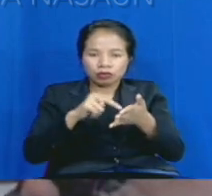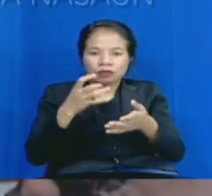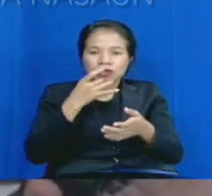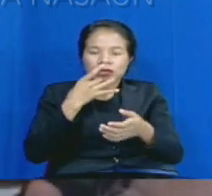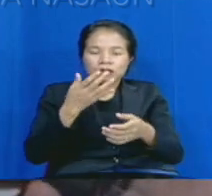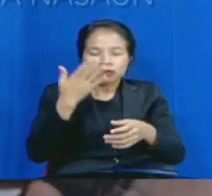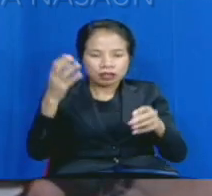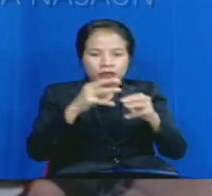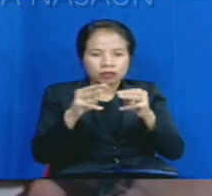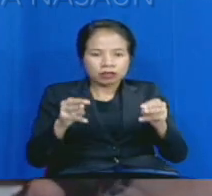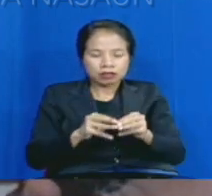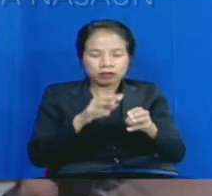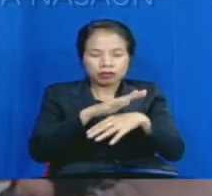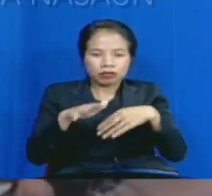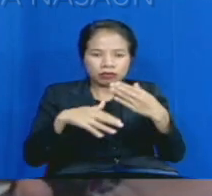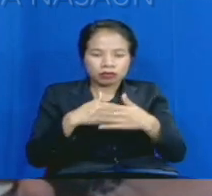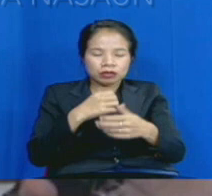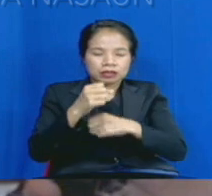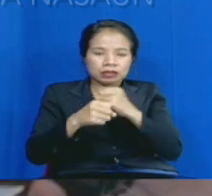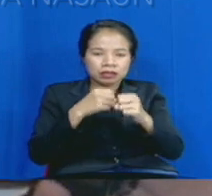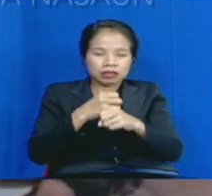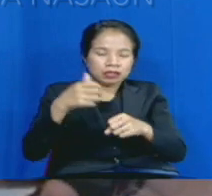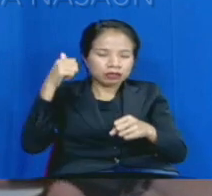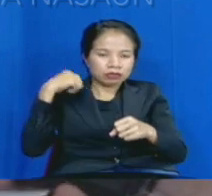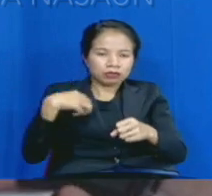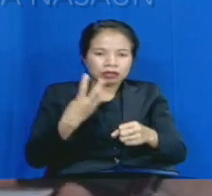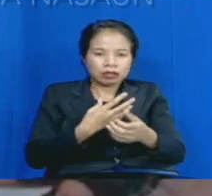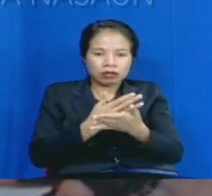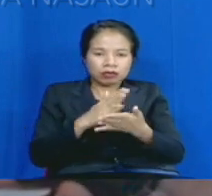munisipi hutu-hutu. Ita tinan koto kita sosa